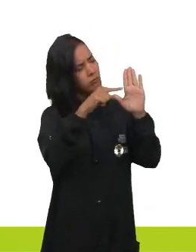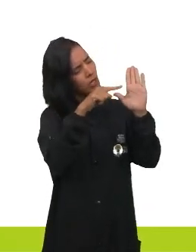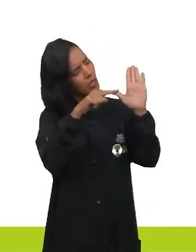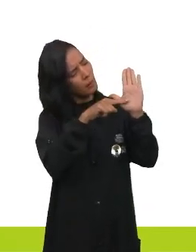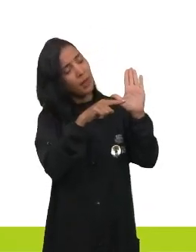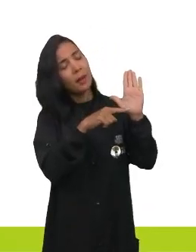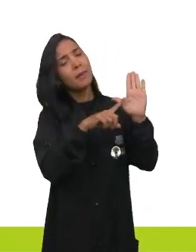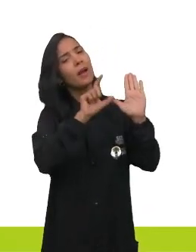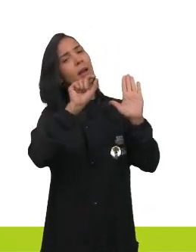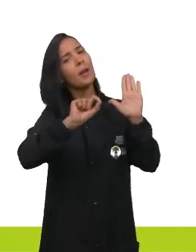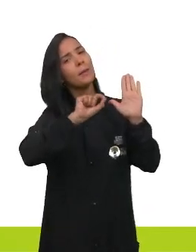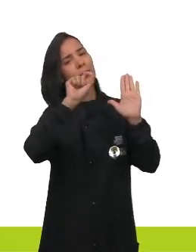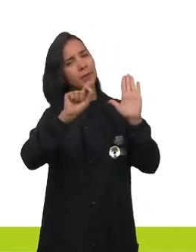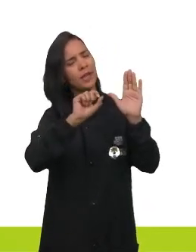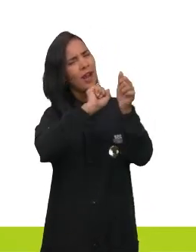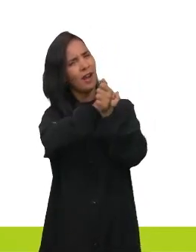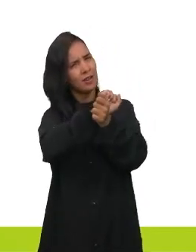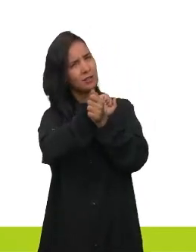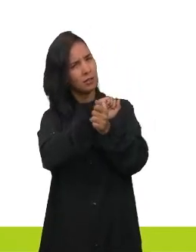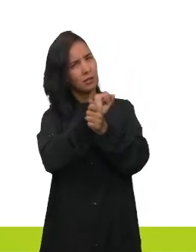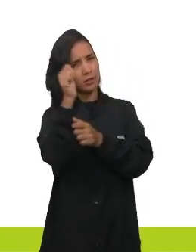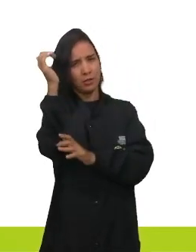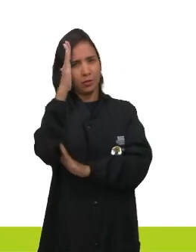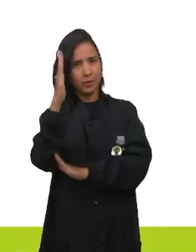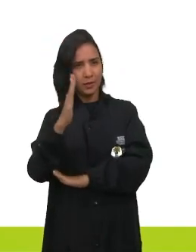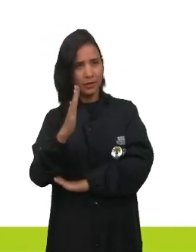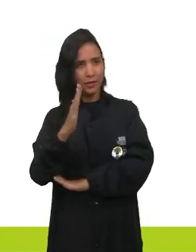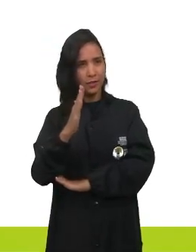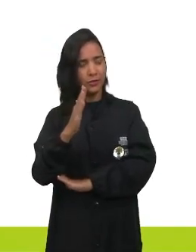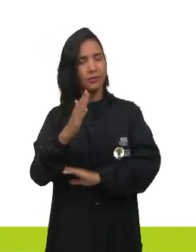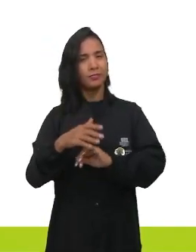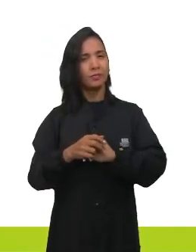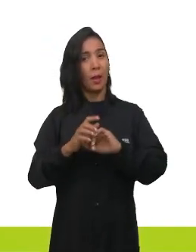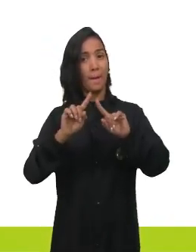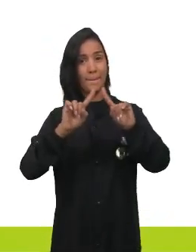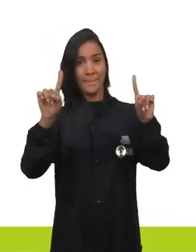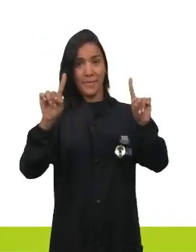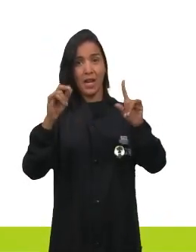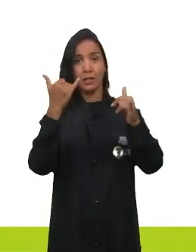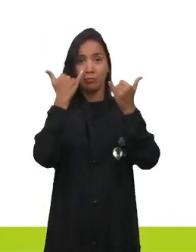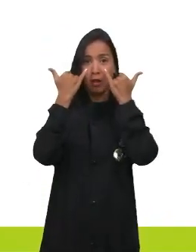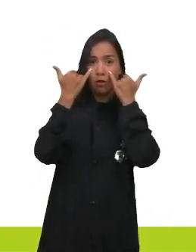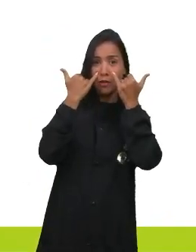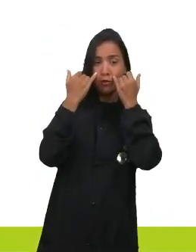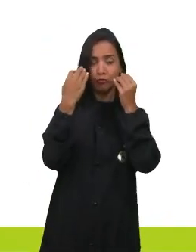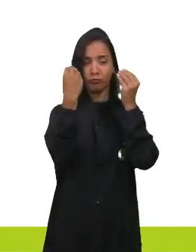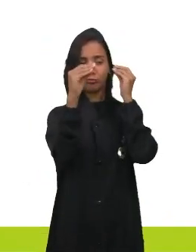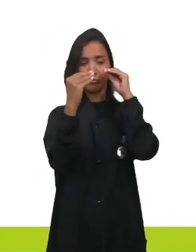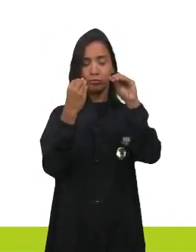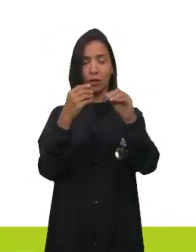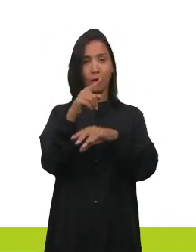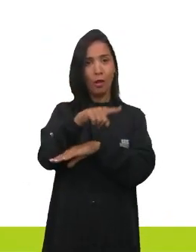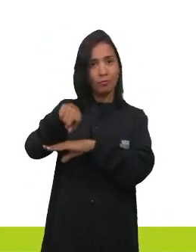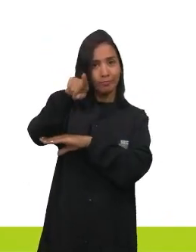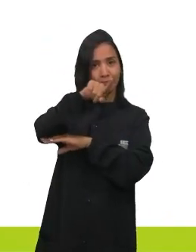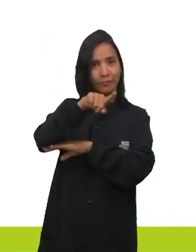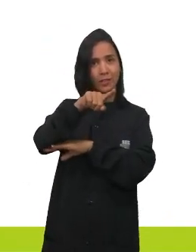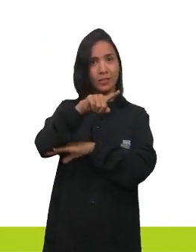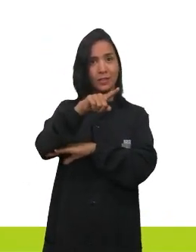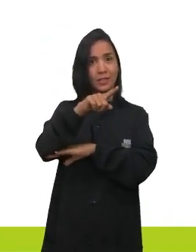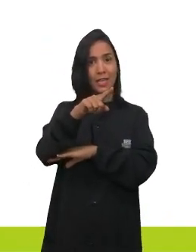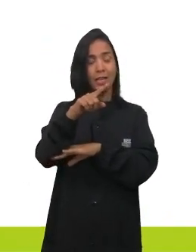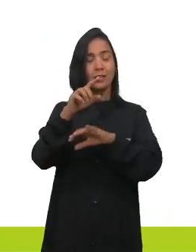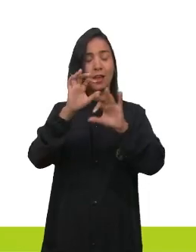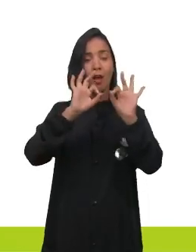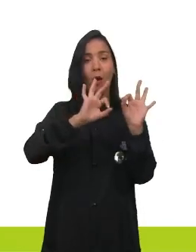Brasil ao. Algumas informações aqui precisam ser vistas, pessoal. Quais? Primeiro